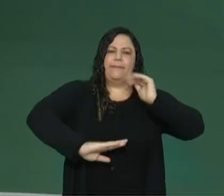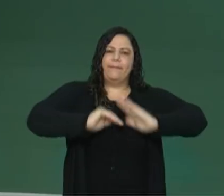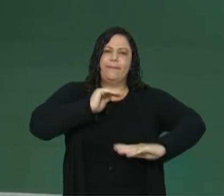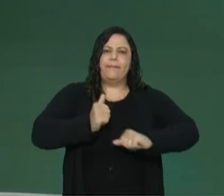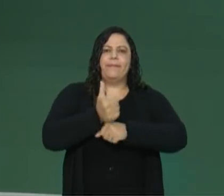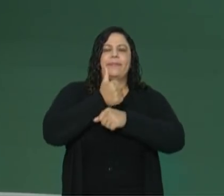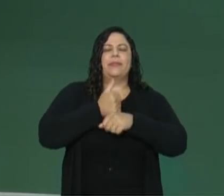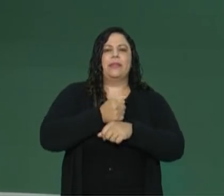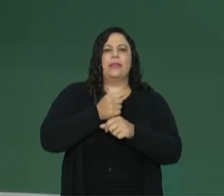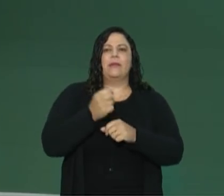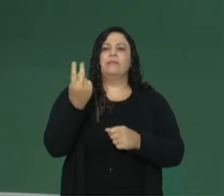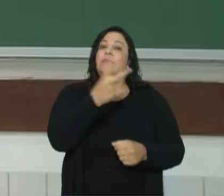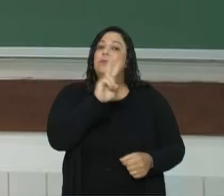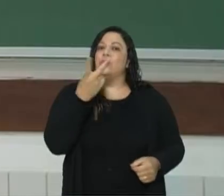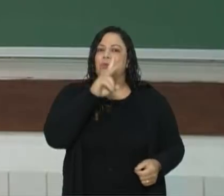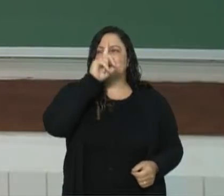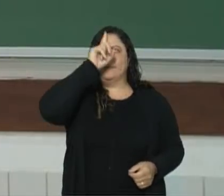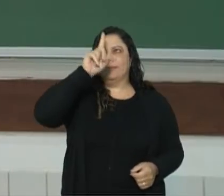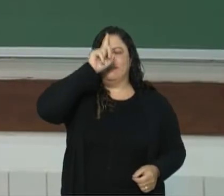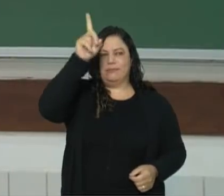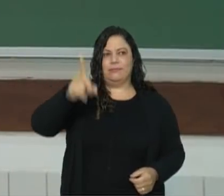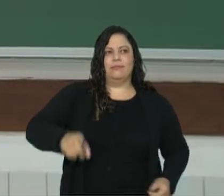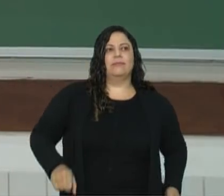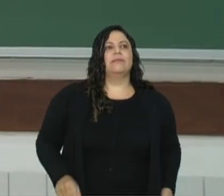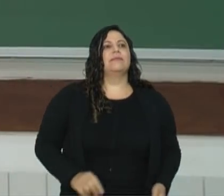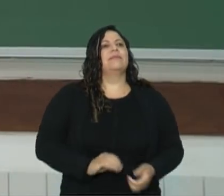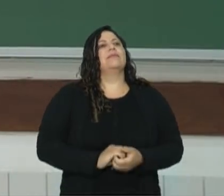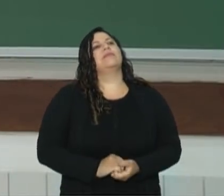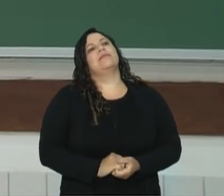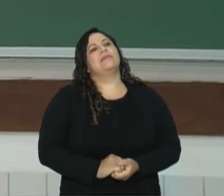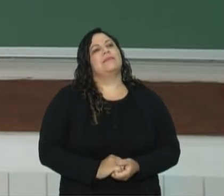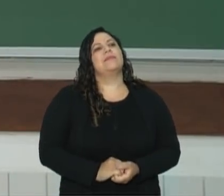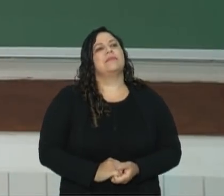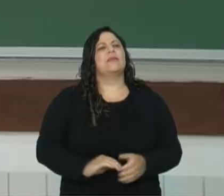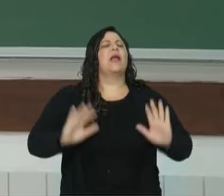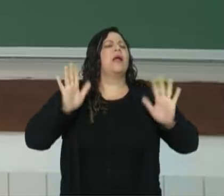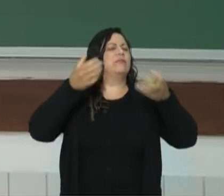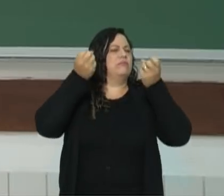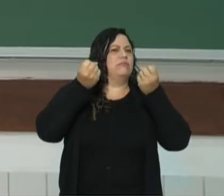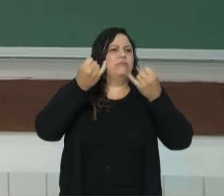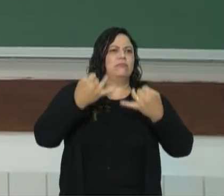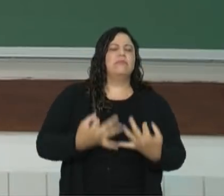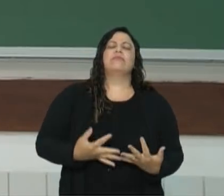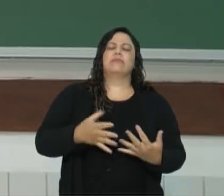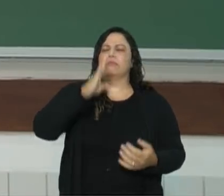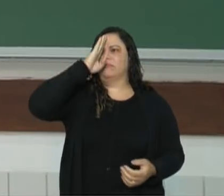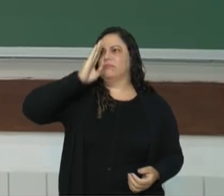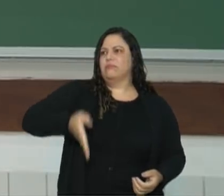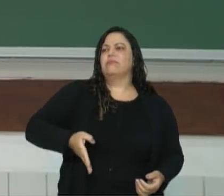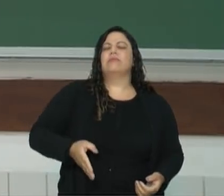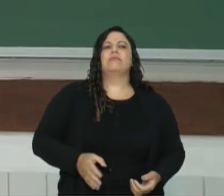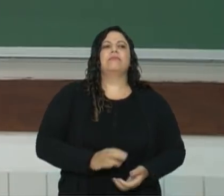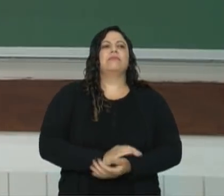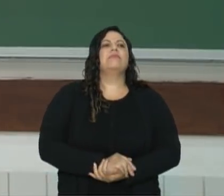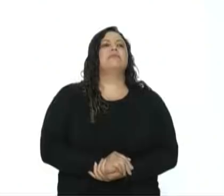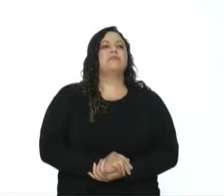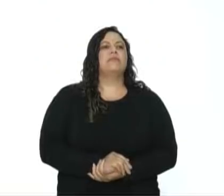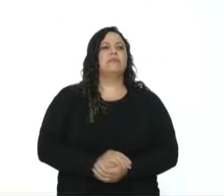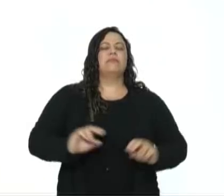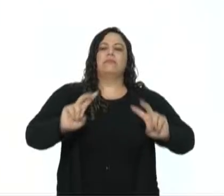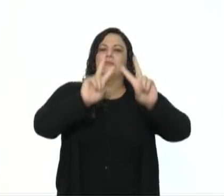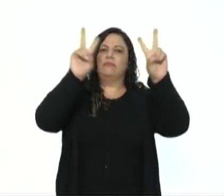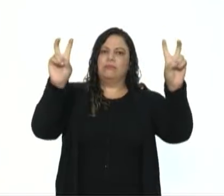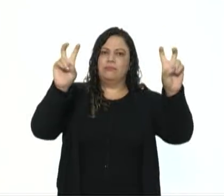que acompanham a reportagem aí, né? A gente já falou disso, eu vou direto para a reportagem.